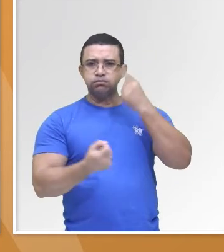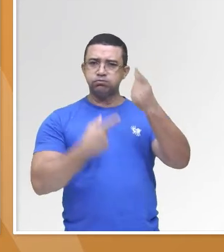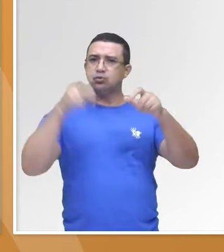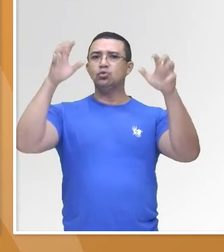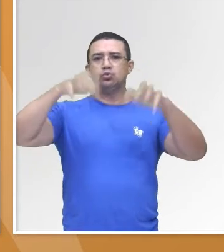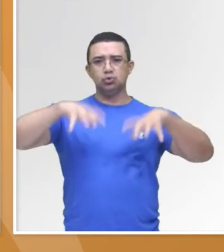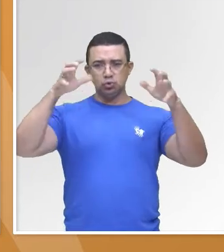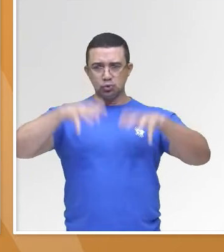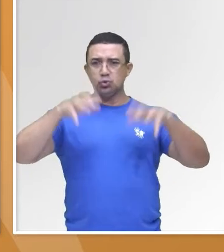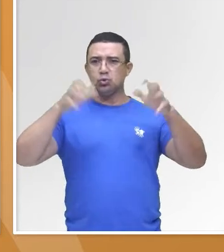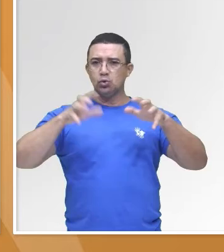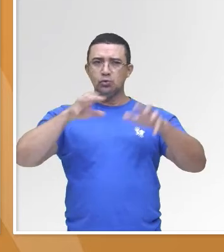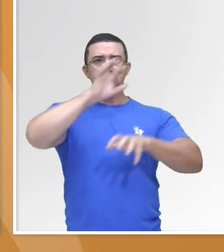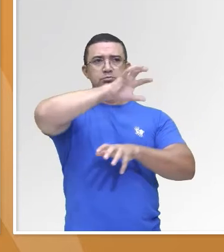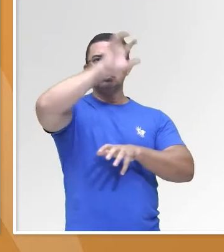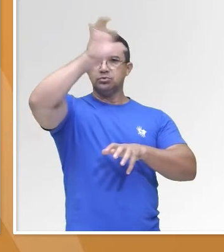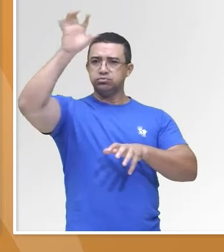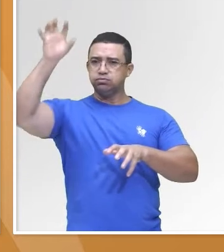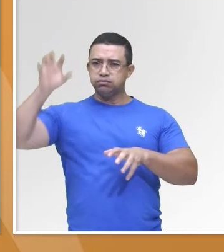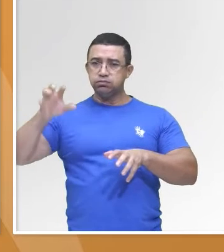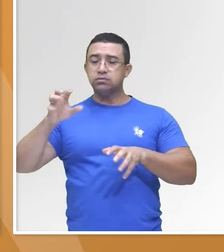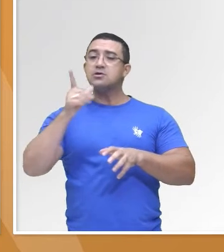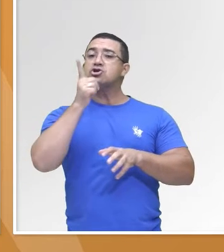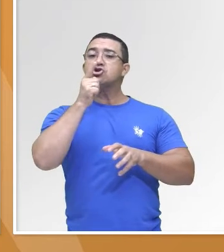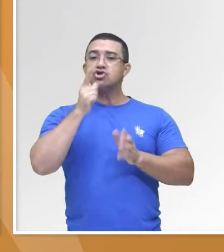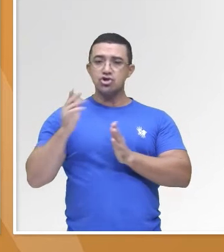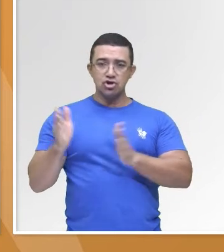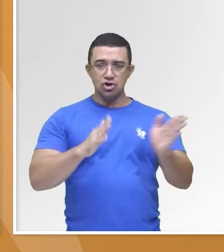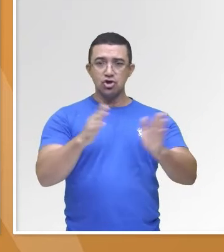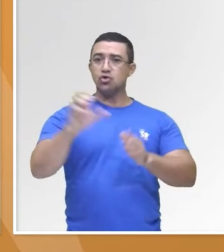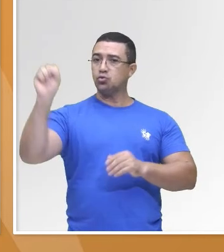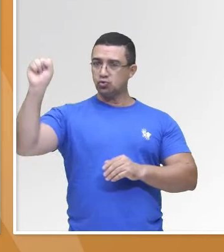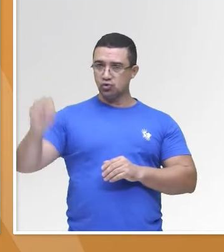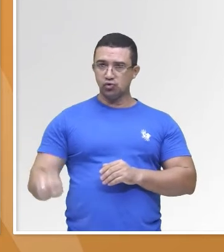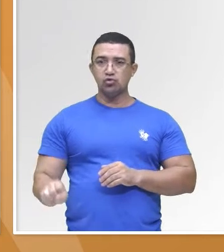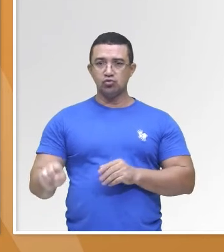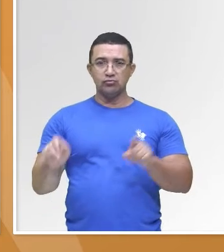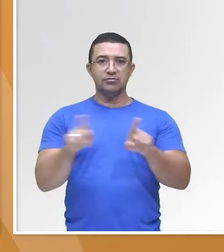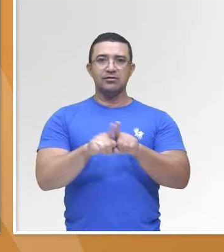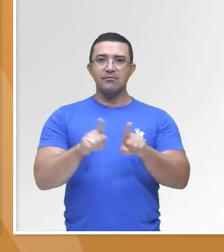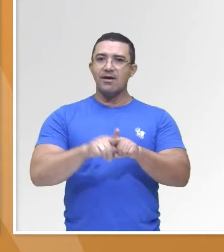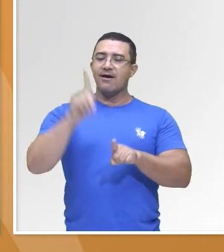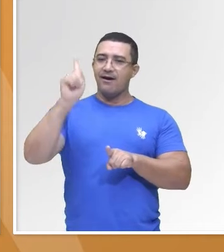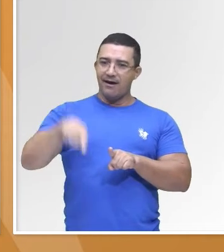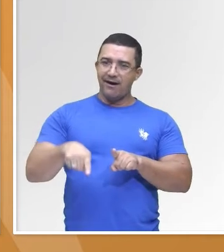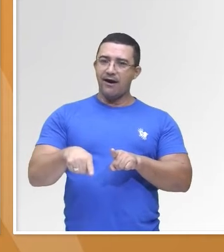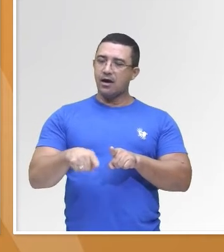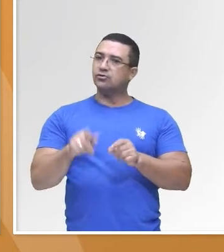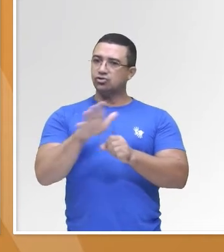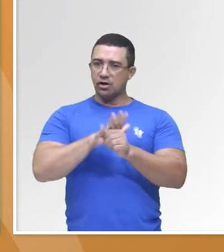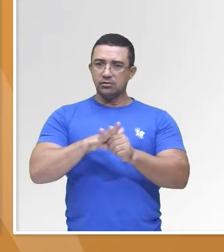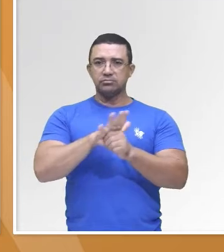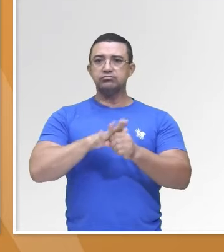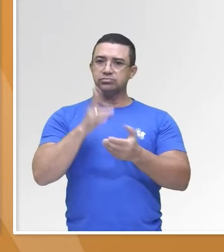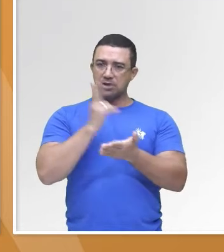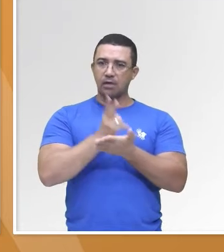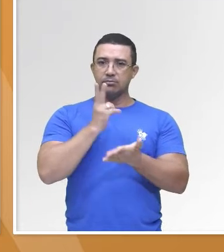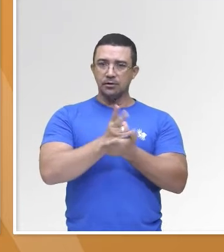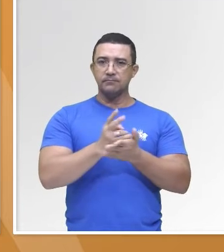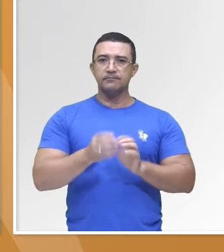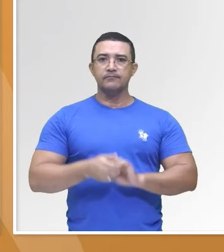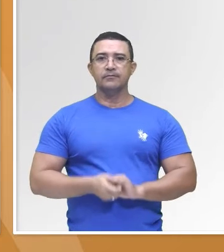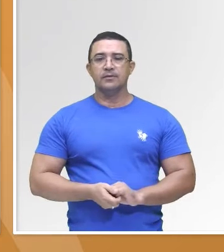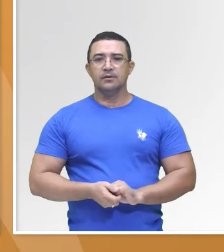bem distribuídas, os rios do sul do Brasil são perenes, eles nunca secam totalmente, né?